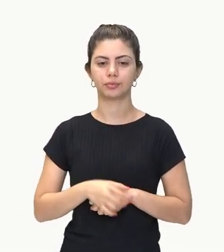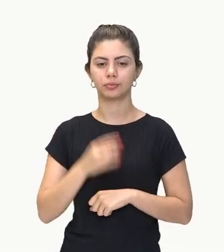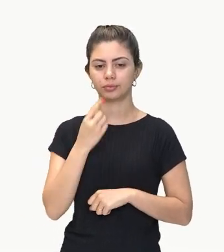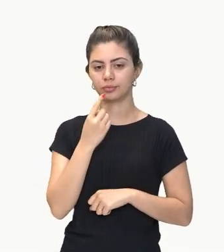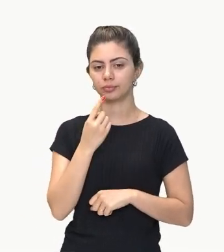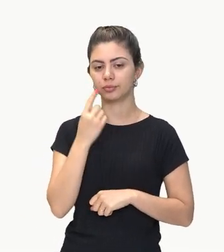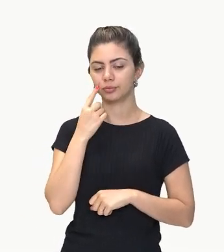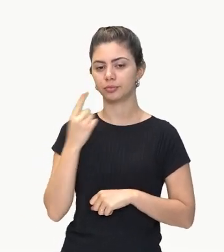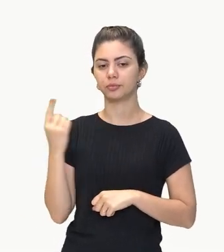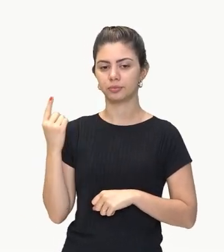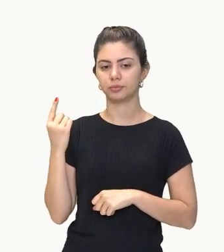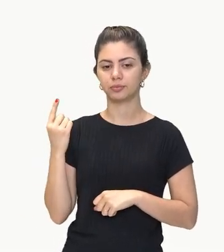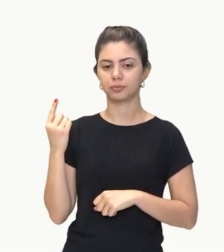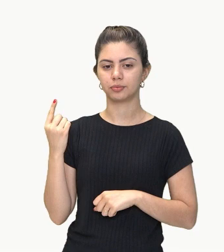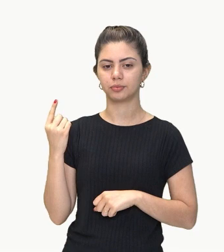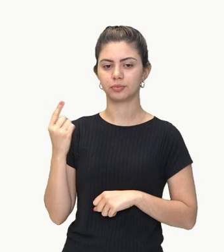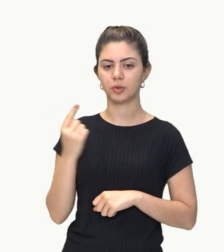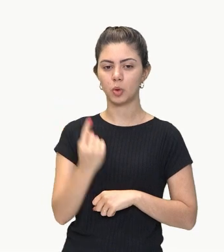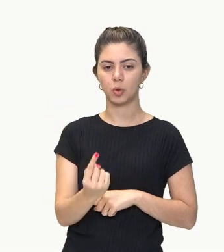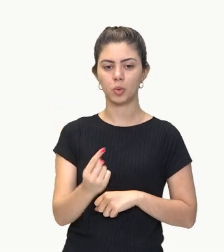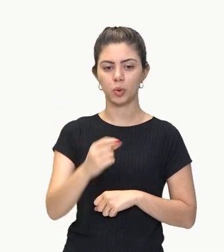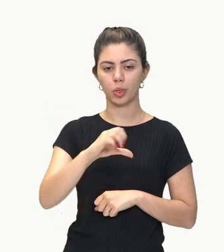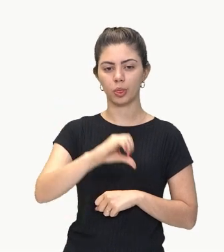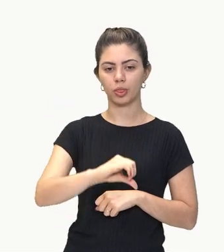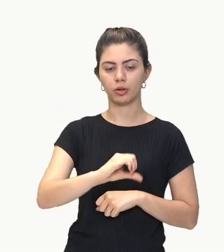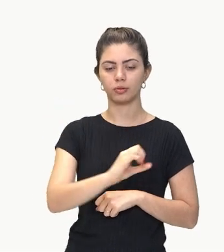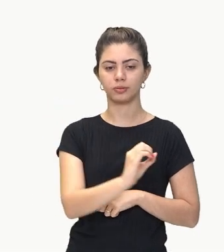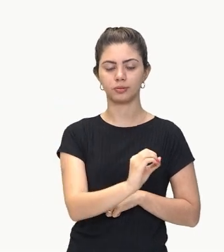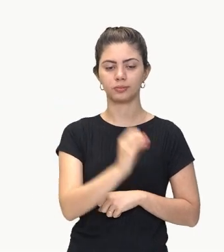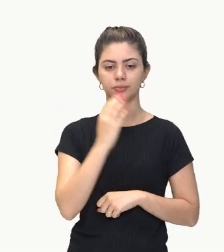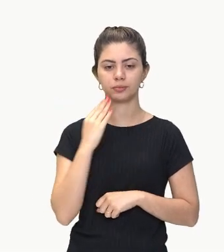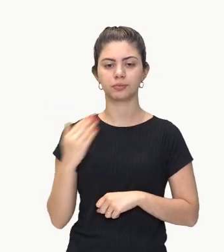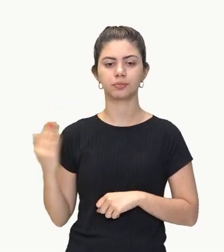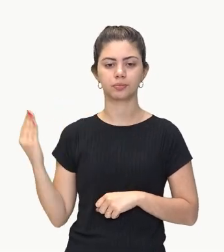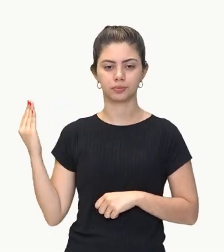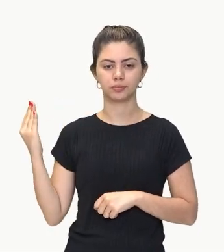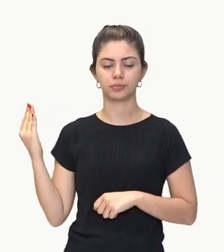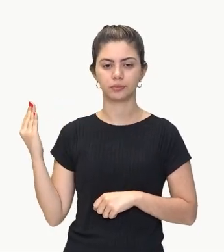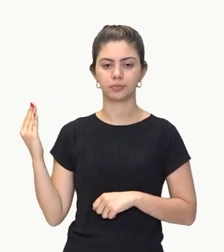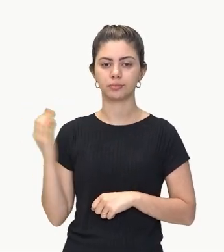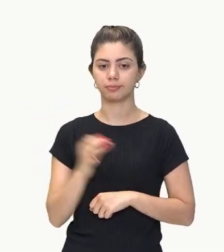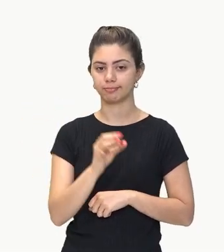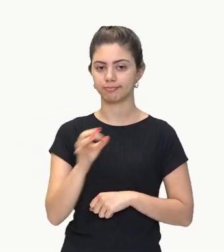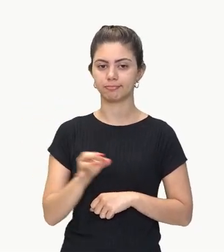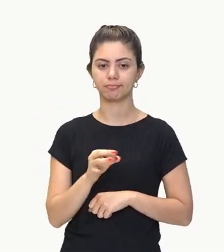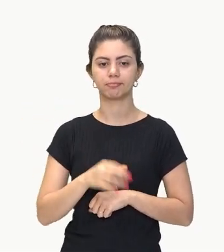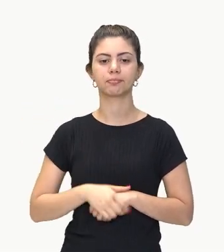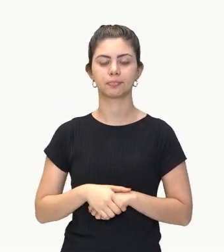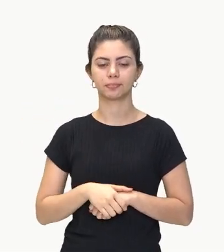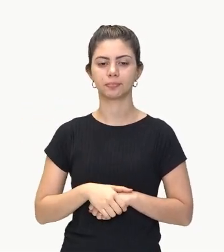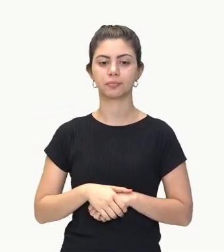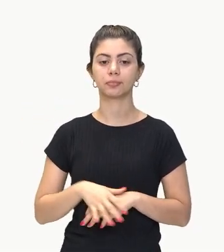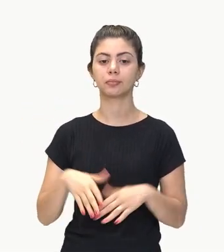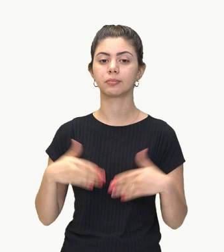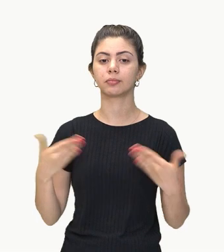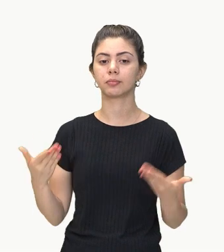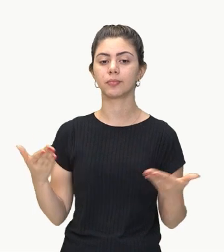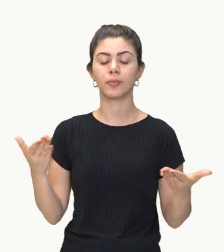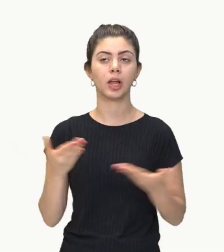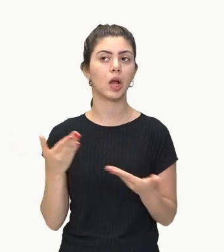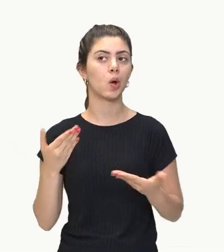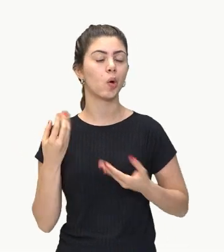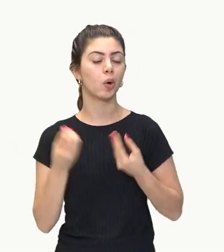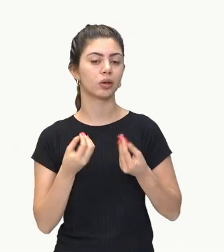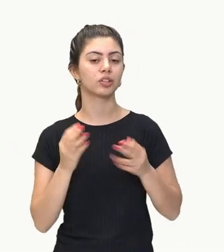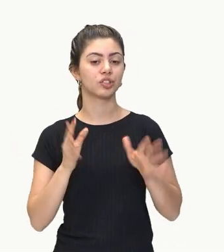1, aqui o 9 e aqui o 0, certo? Agora, acabamos